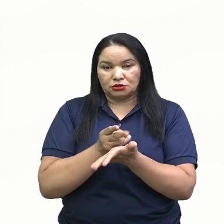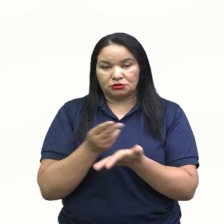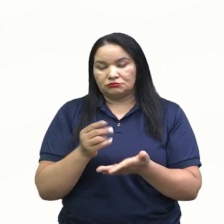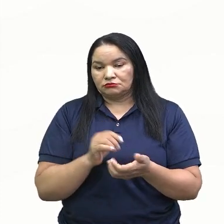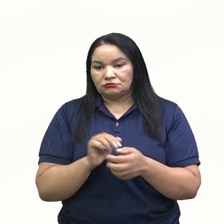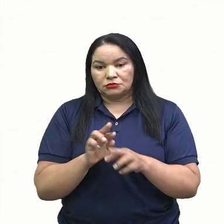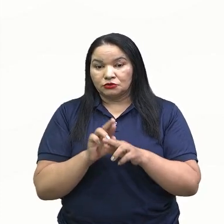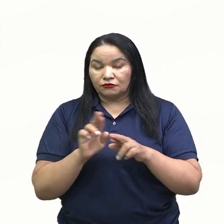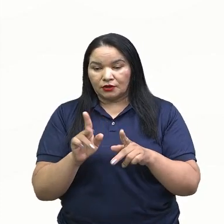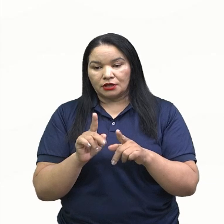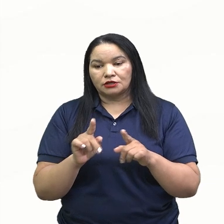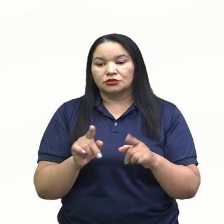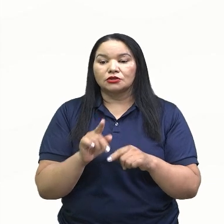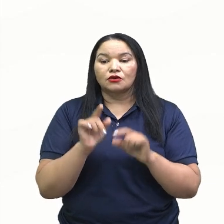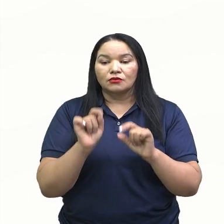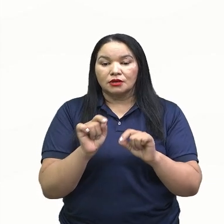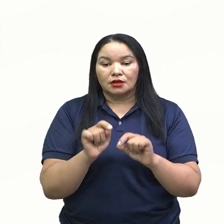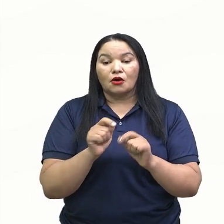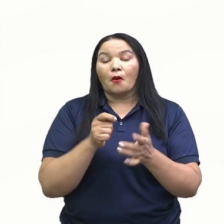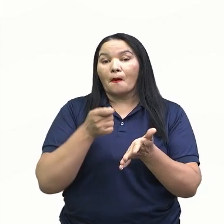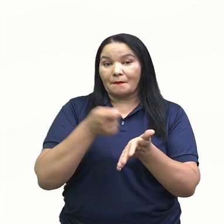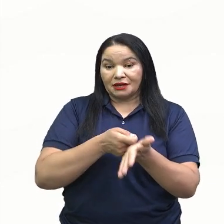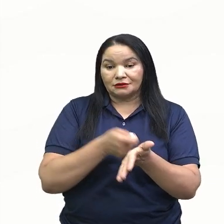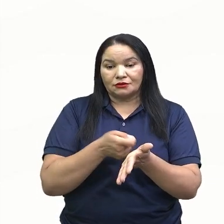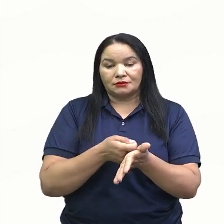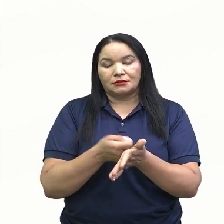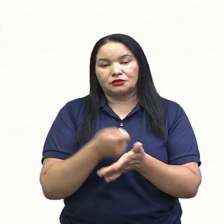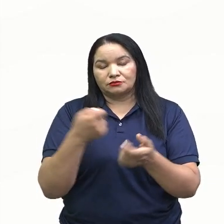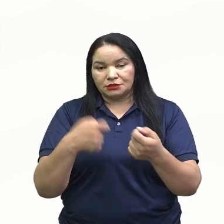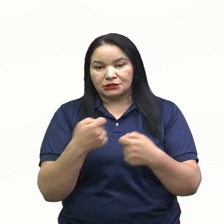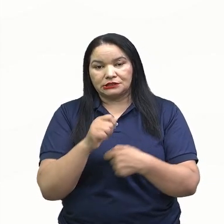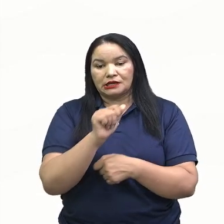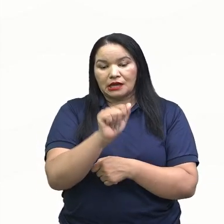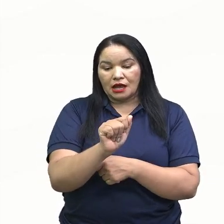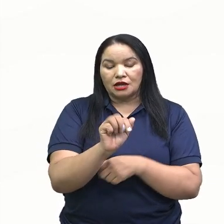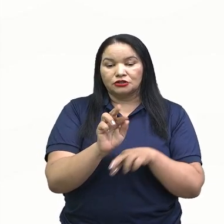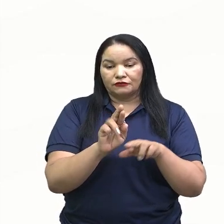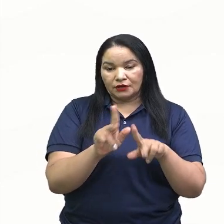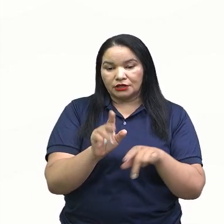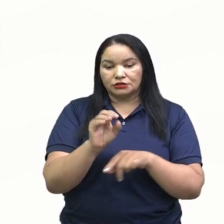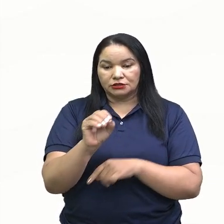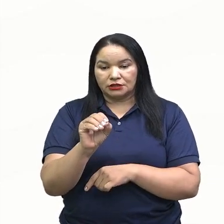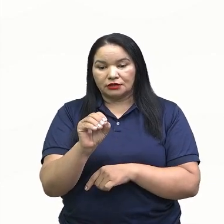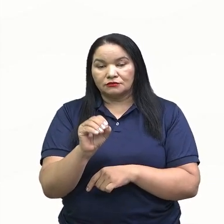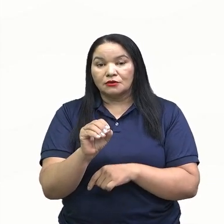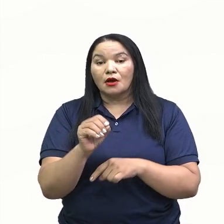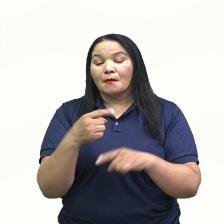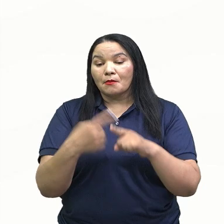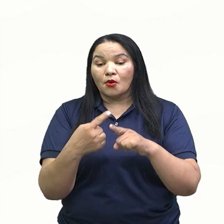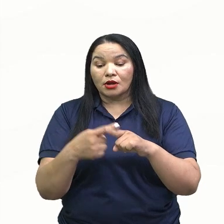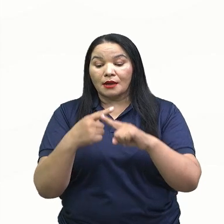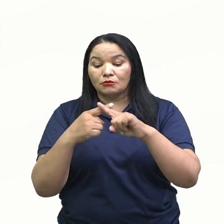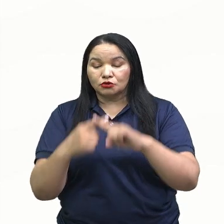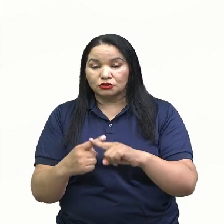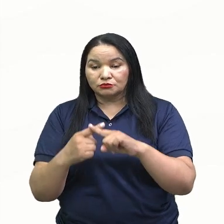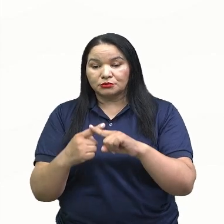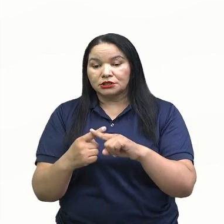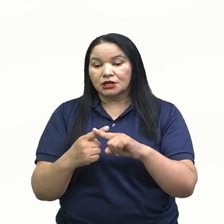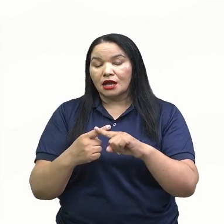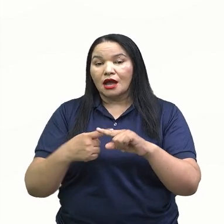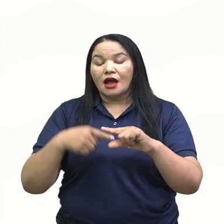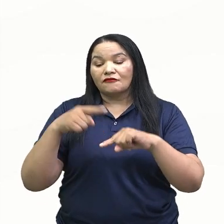afim, obrigatoriamente, o a tem que ser diferente de zero. E esse a multiplica a variável x, e é chamado